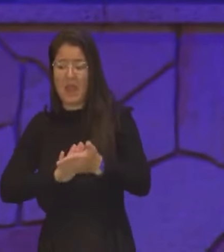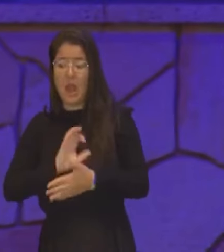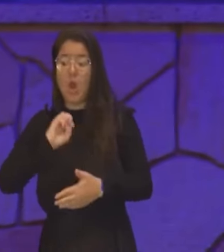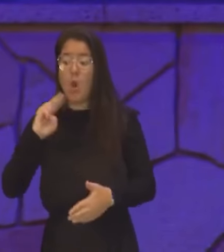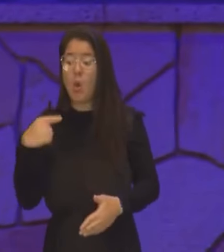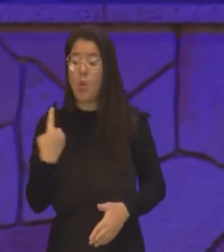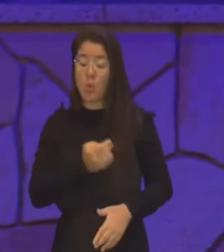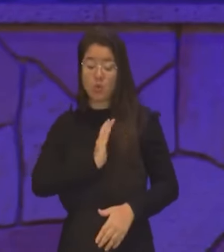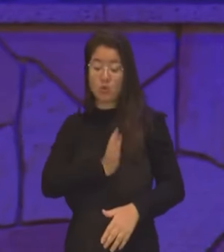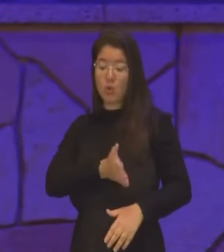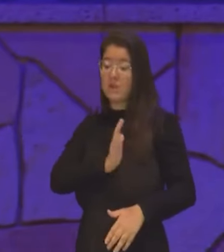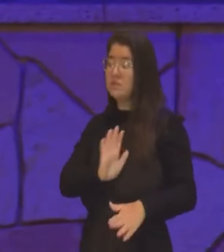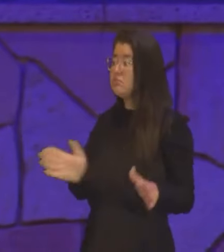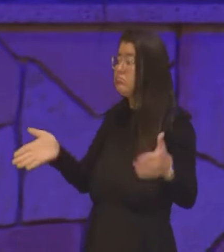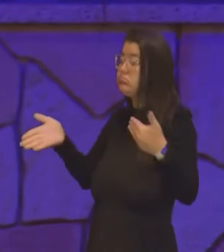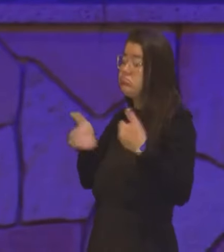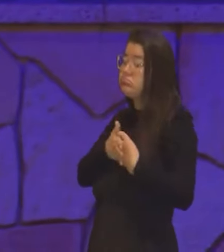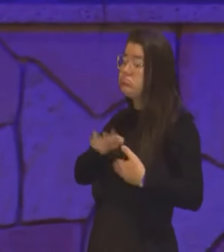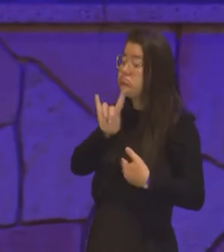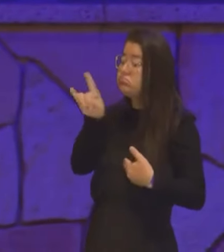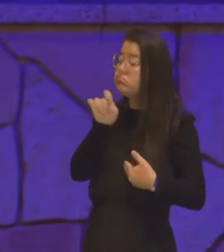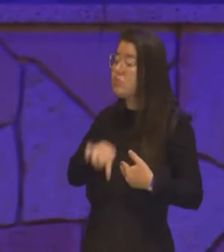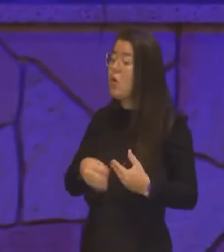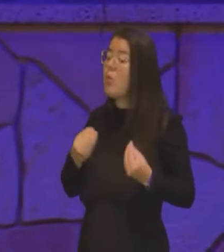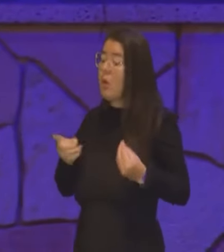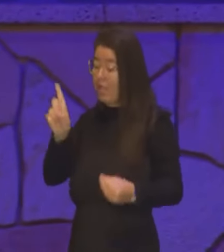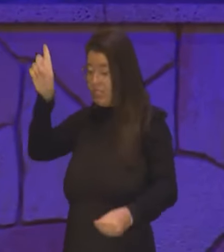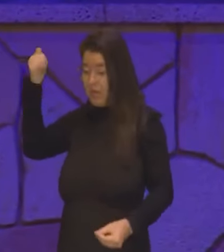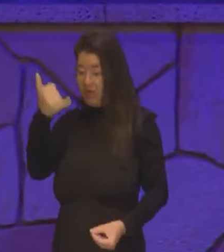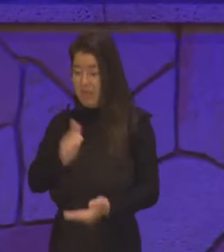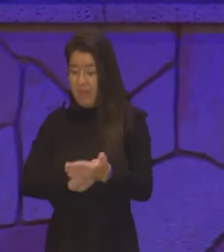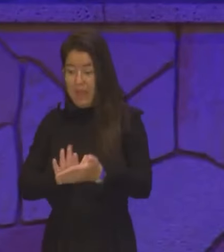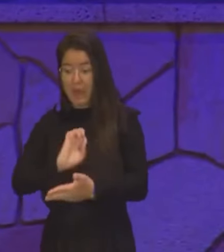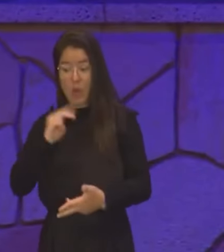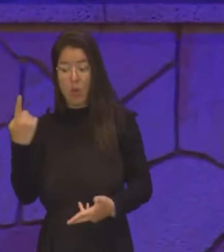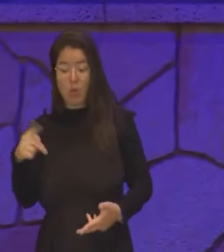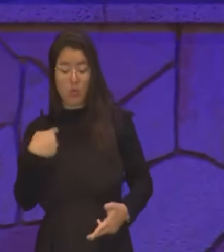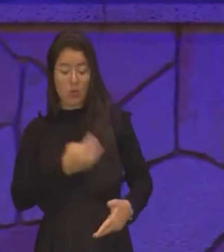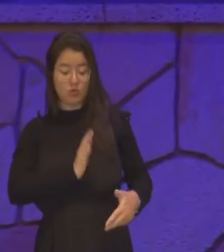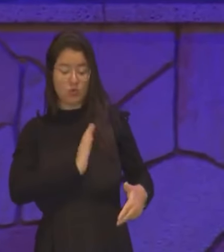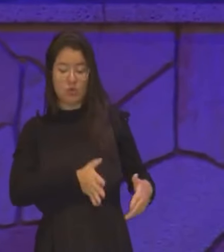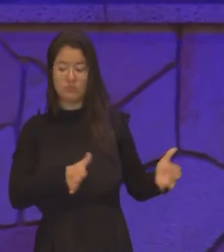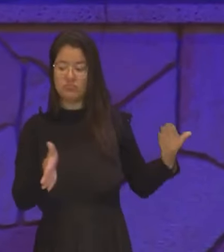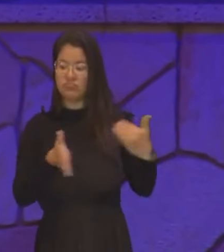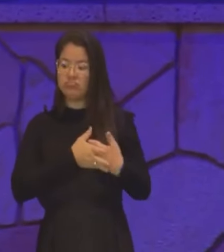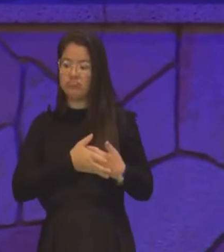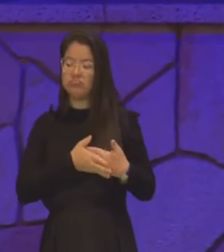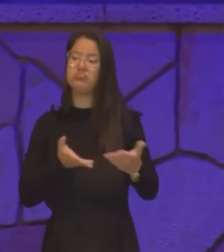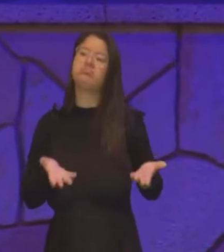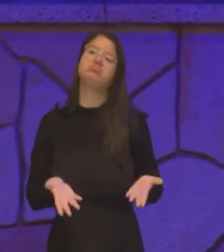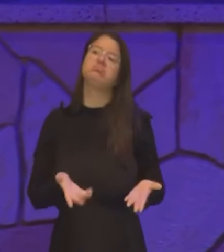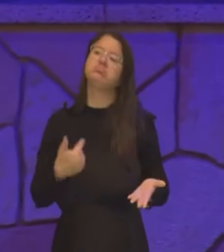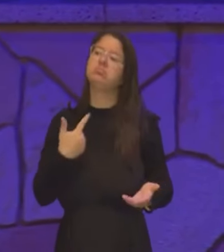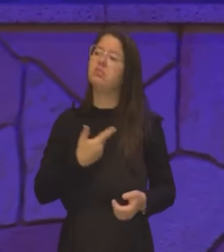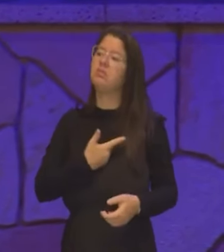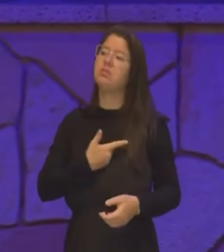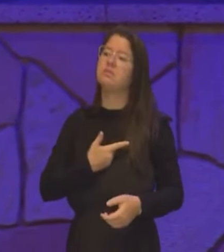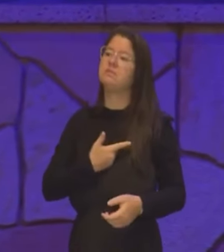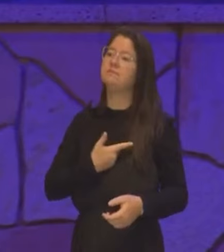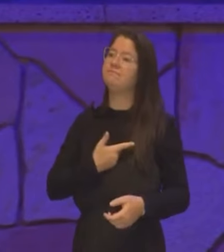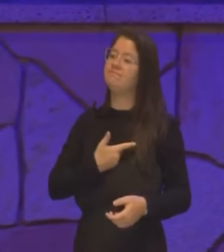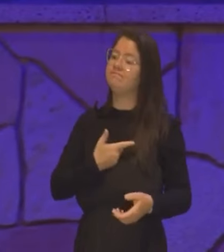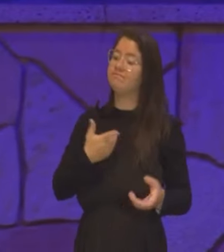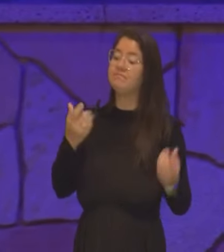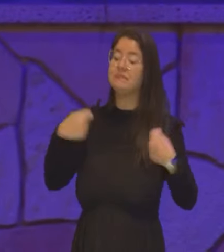nosso coração talvez não esteja tão endurecido a ponto de nós não conseguirmos discernir e ouvir a